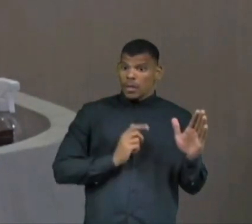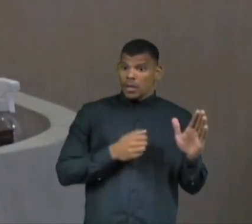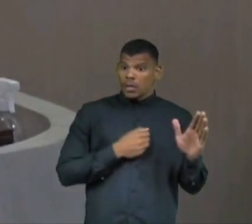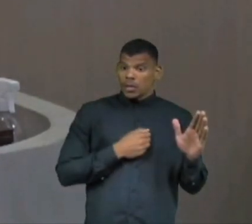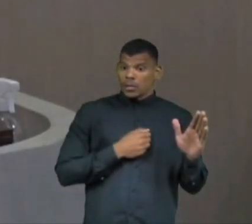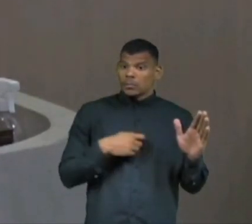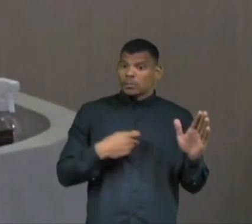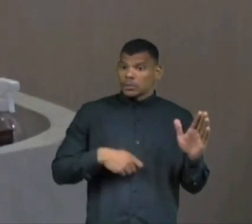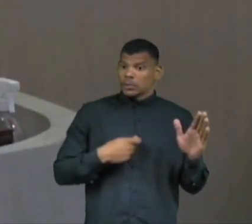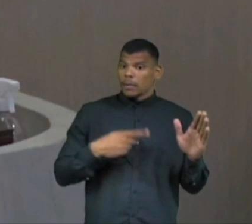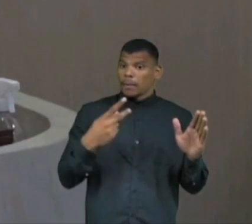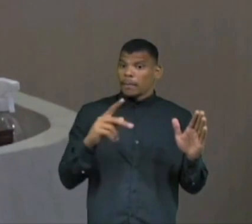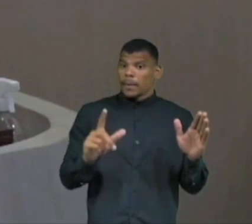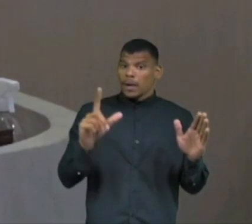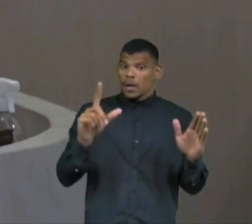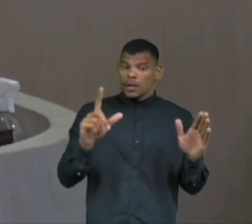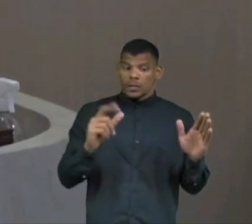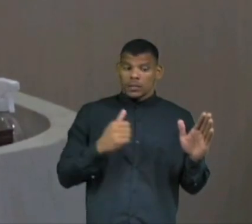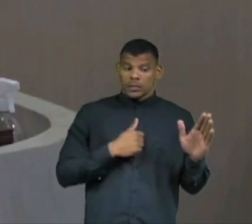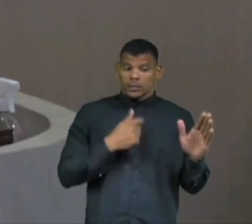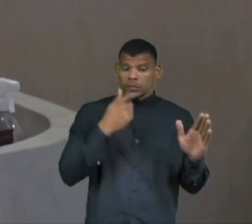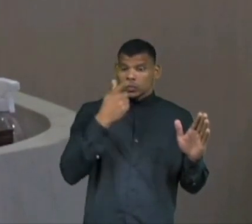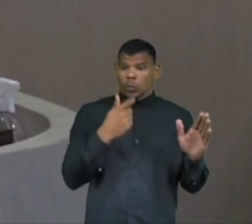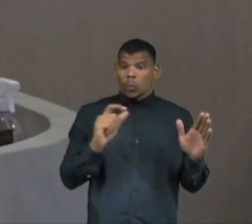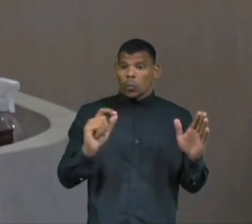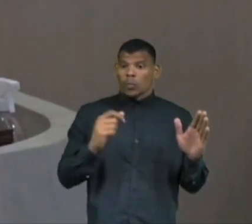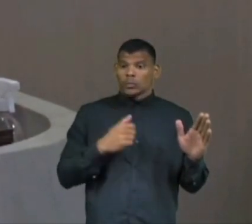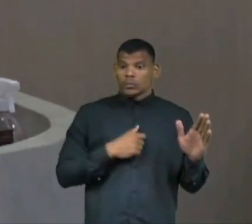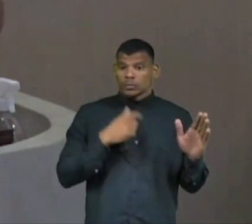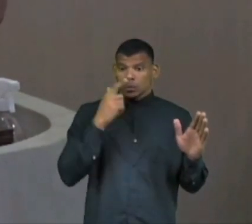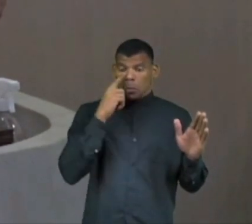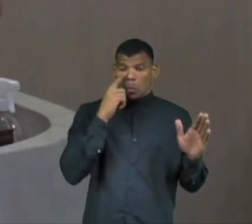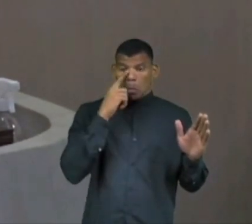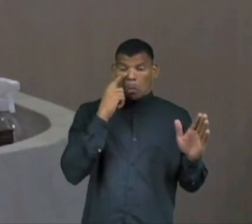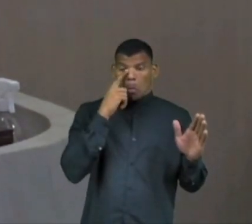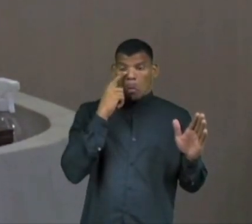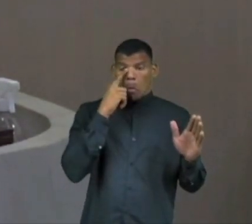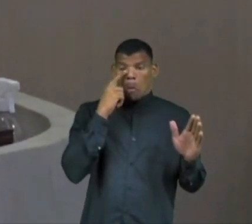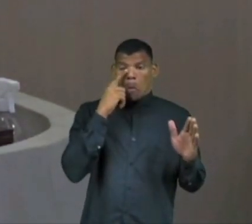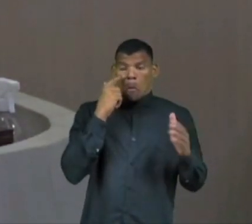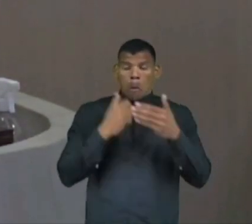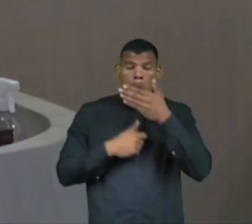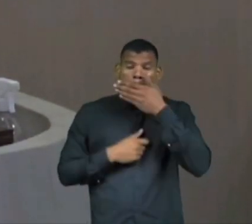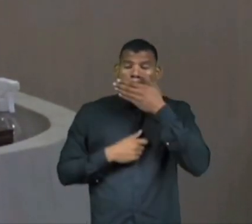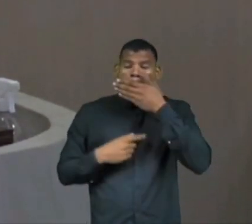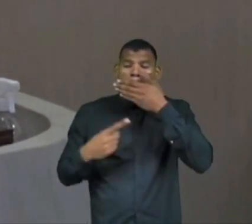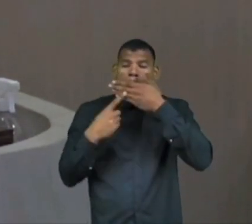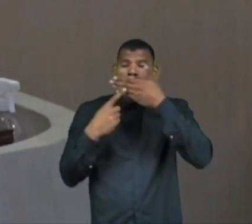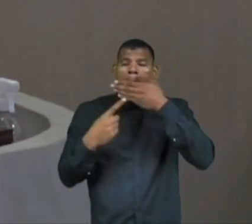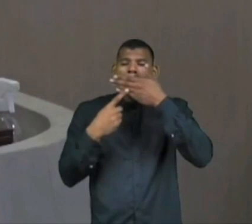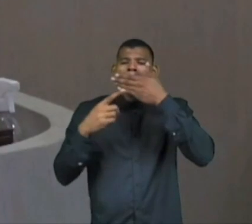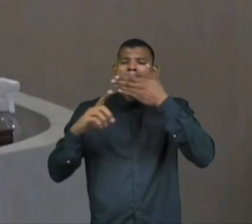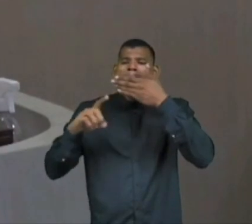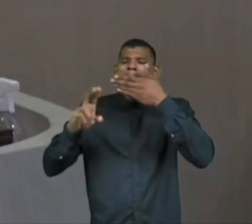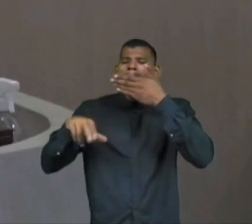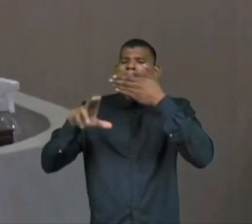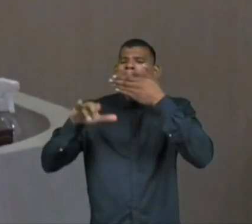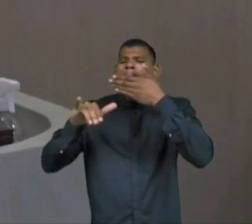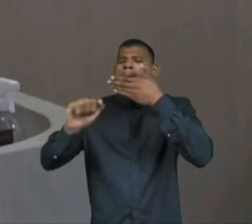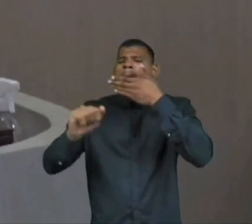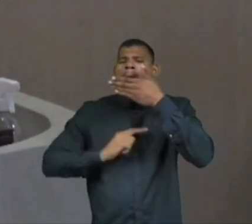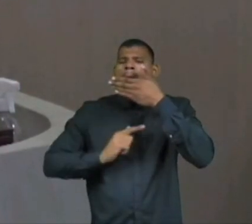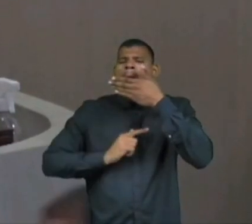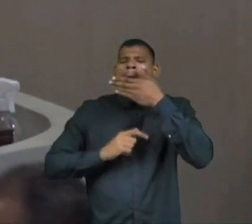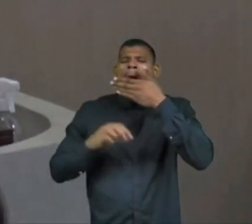do PL, eu encosto a Vossa Excelência para entrarmos em conjunto, com denúncia ao Ministério Público e com denúncia à